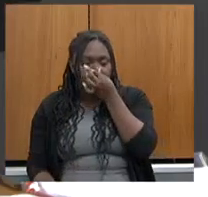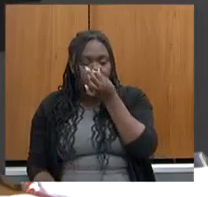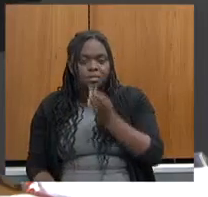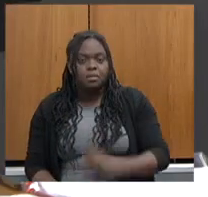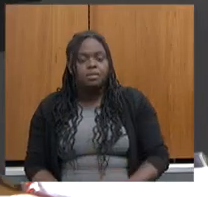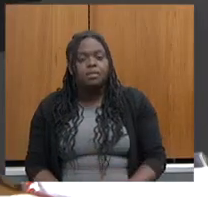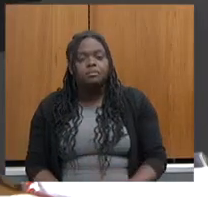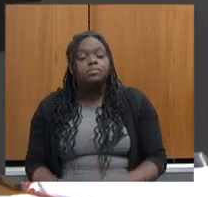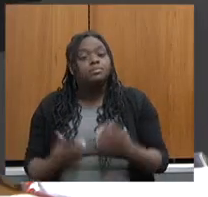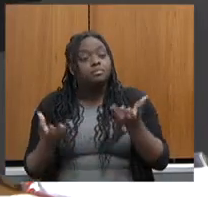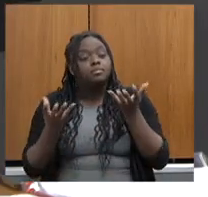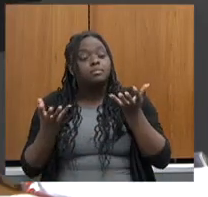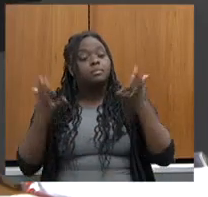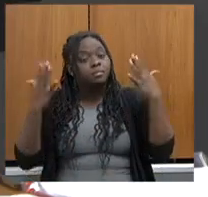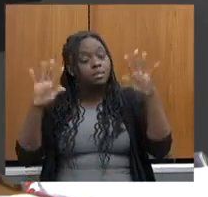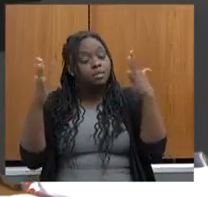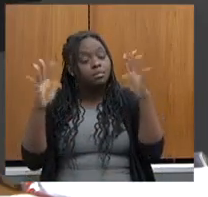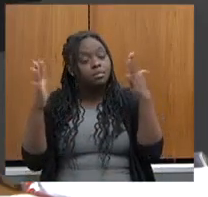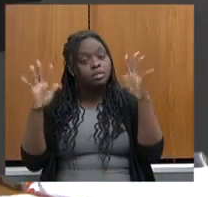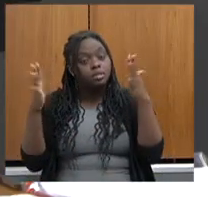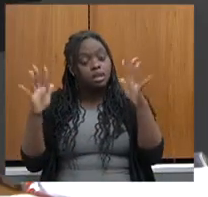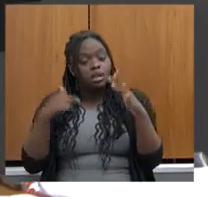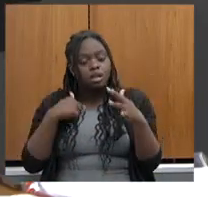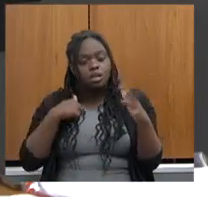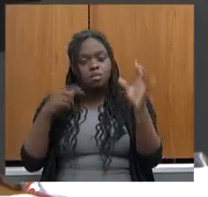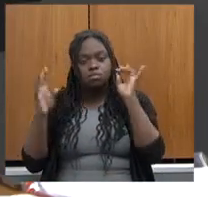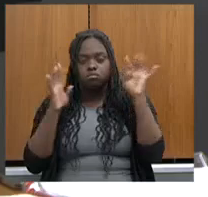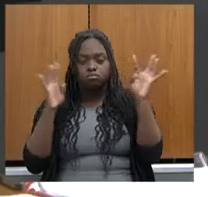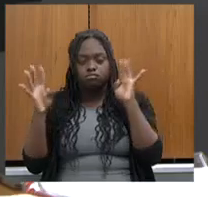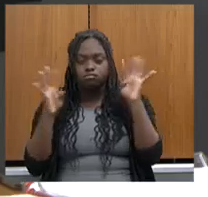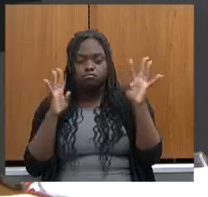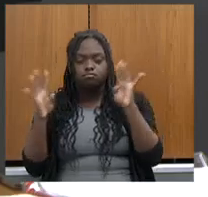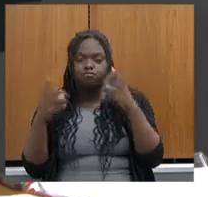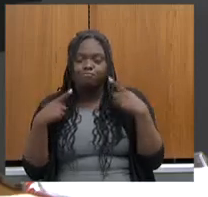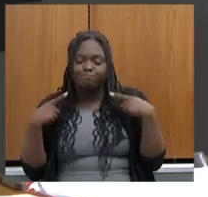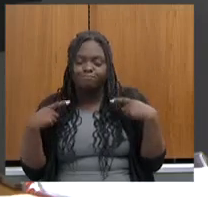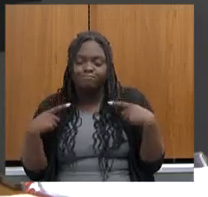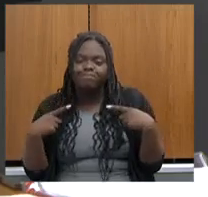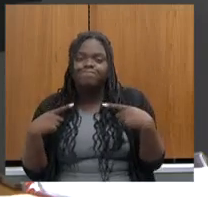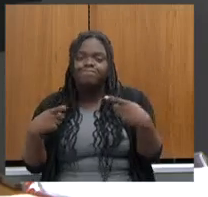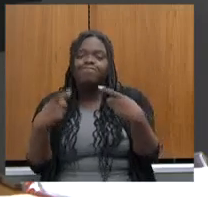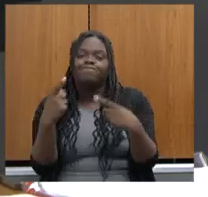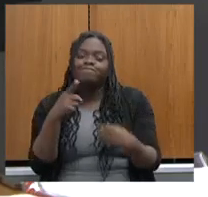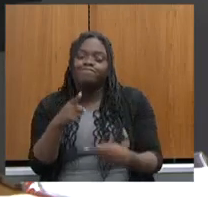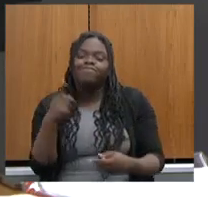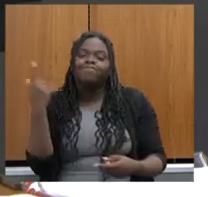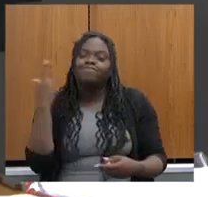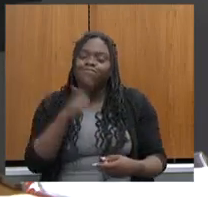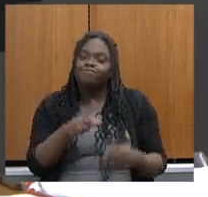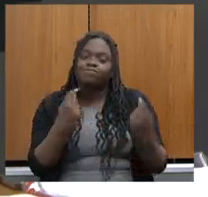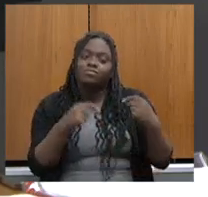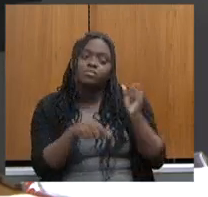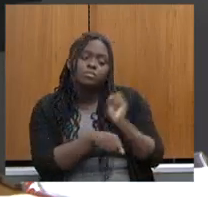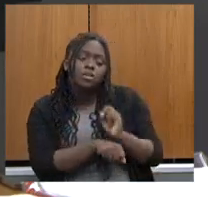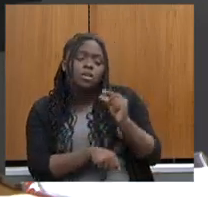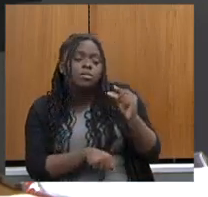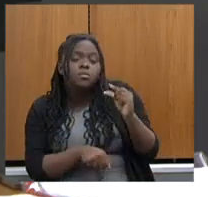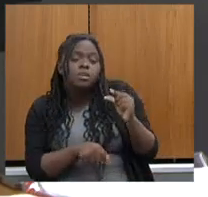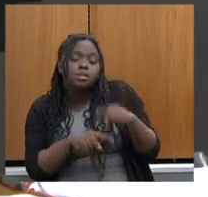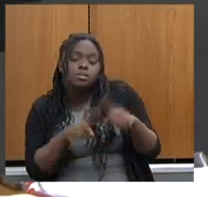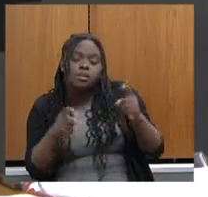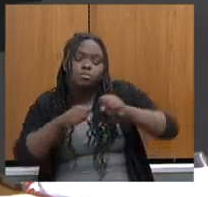eu queria parabenizar né Eu Fiquei imaginando a guerra que vocês enfrentaram devia parar um pouquinho mas vocês estão